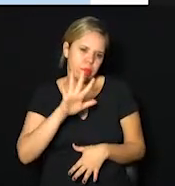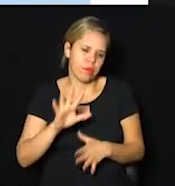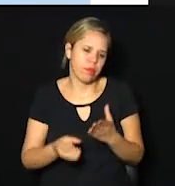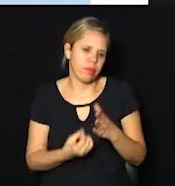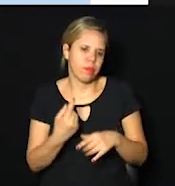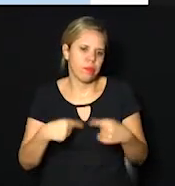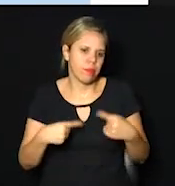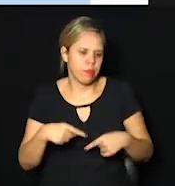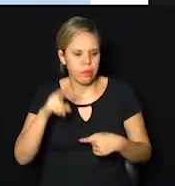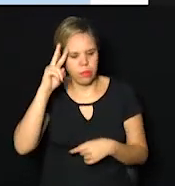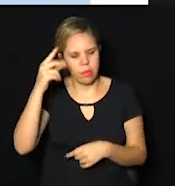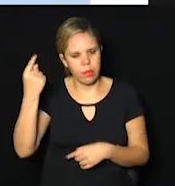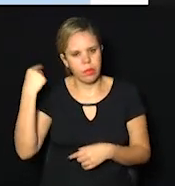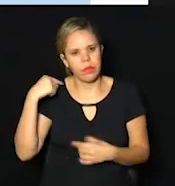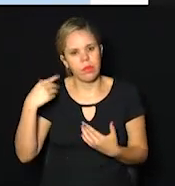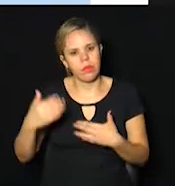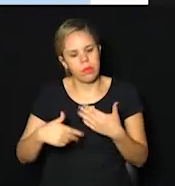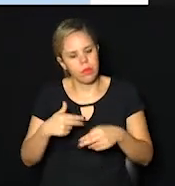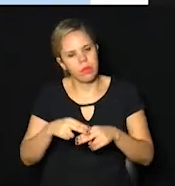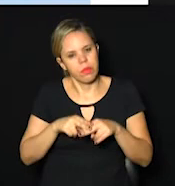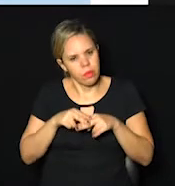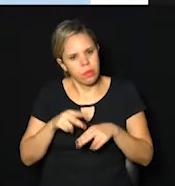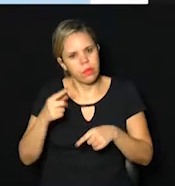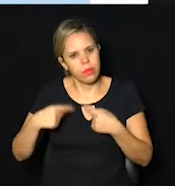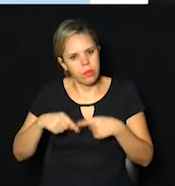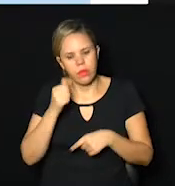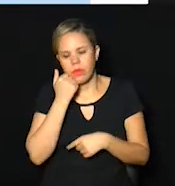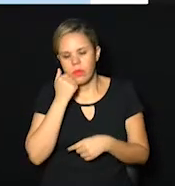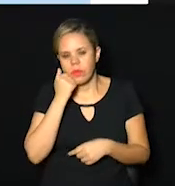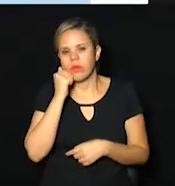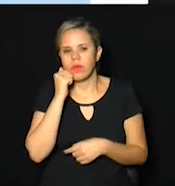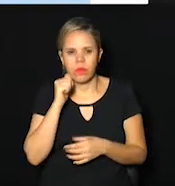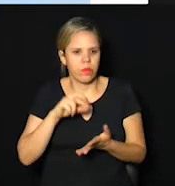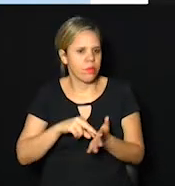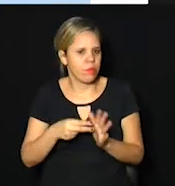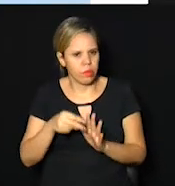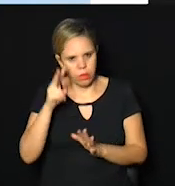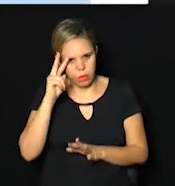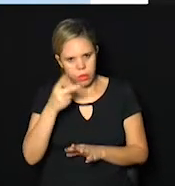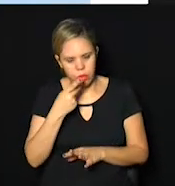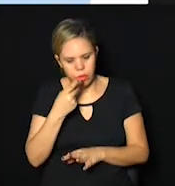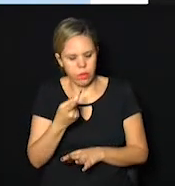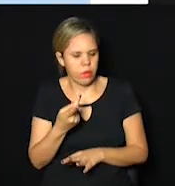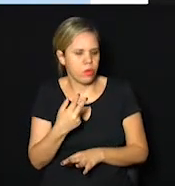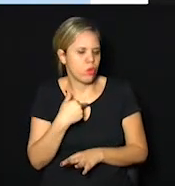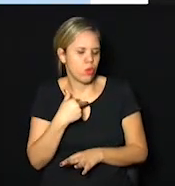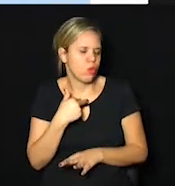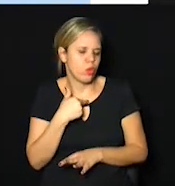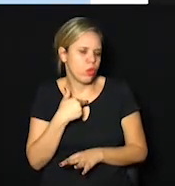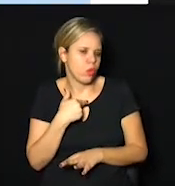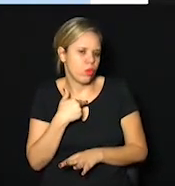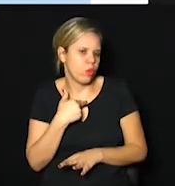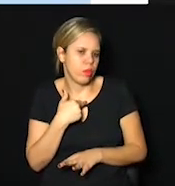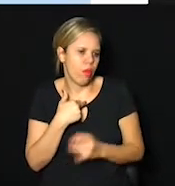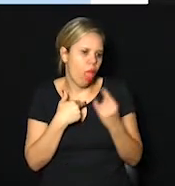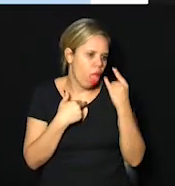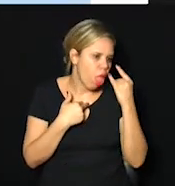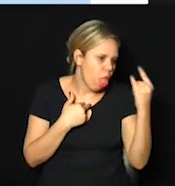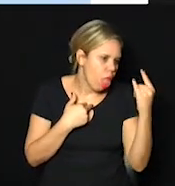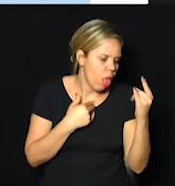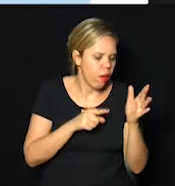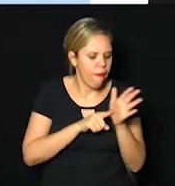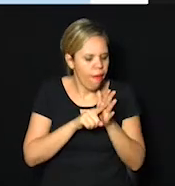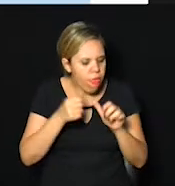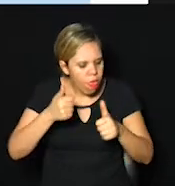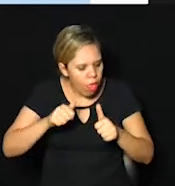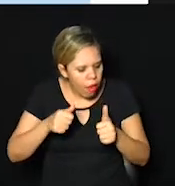políticos históricos. Por isso, política é ciência. Lembra aquilo que eu disse antes? Não dá para a gente usar paixão na análise política? É isso